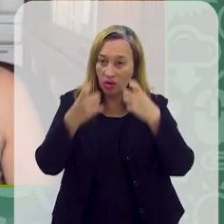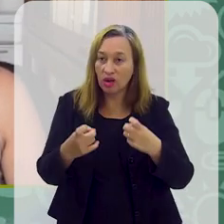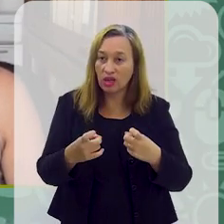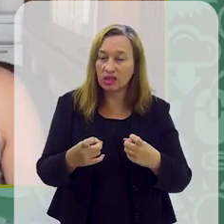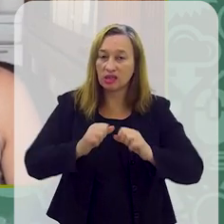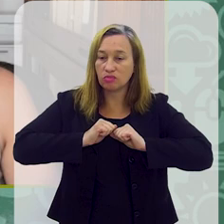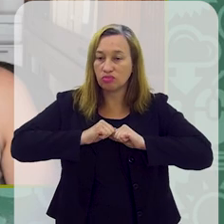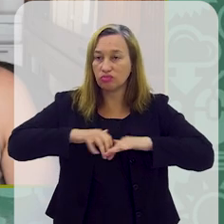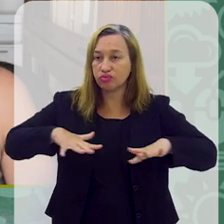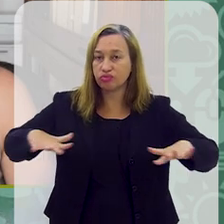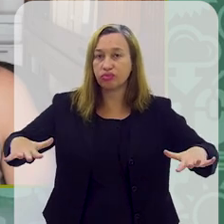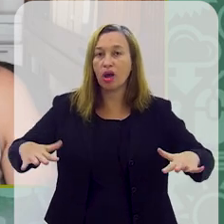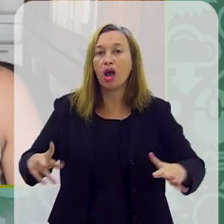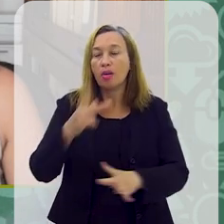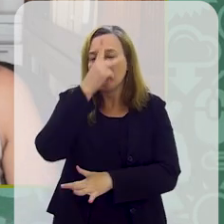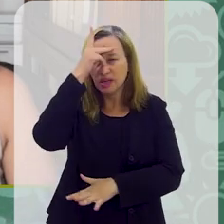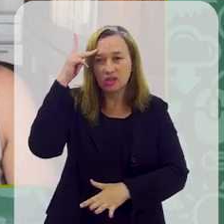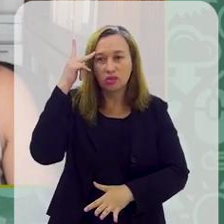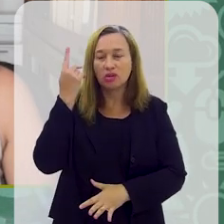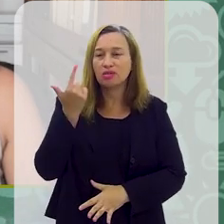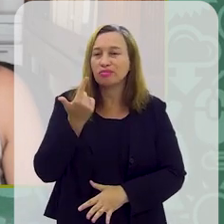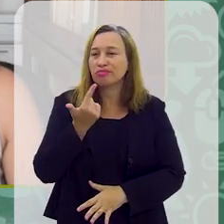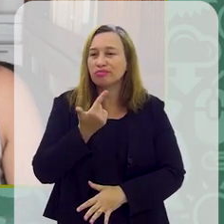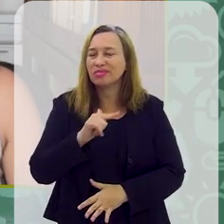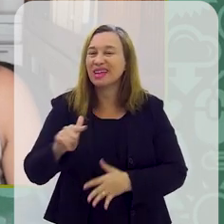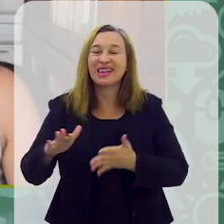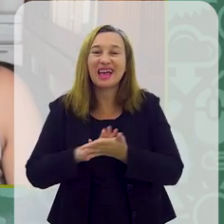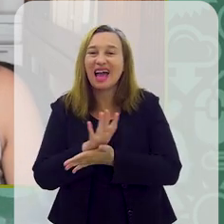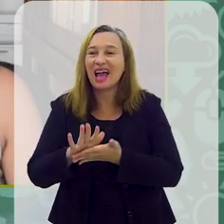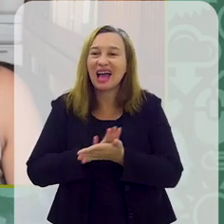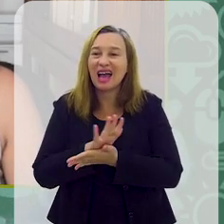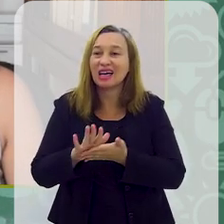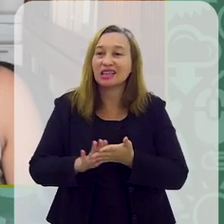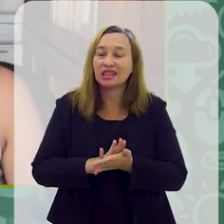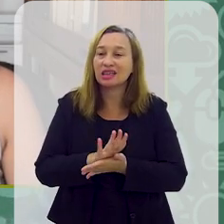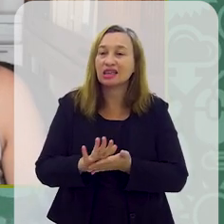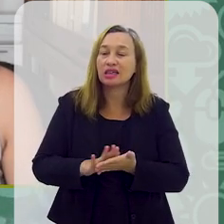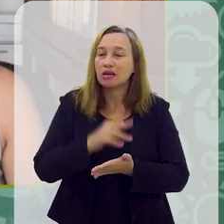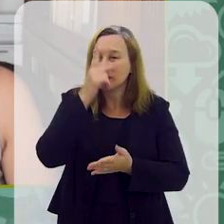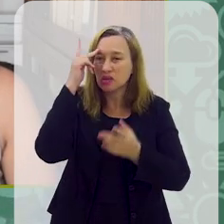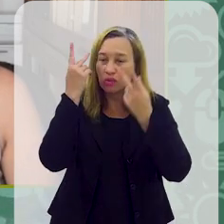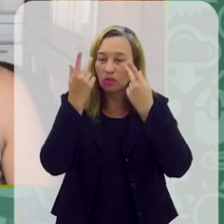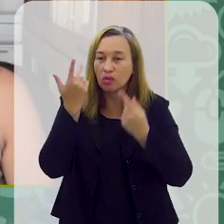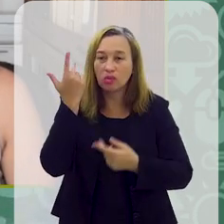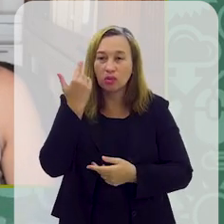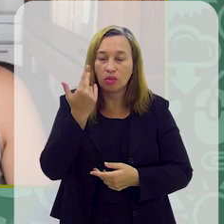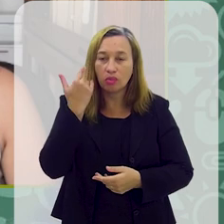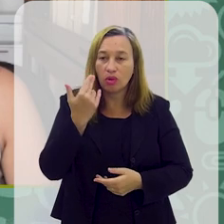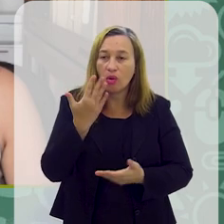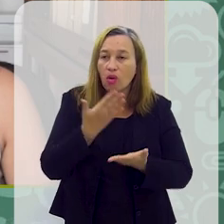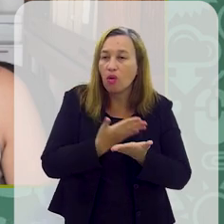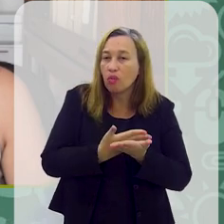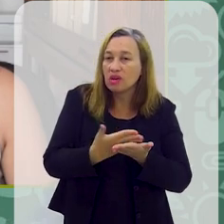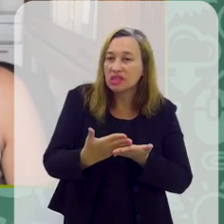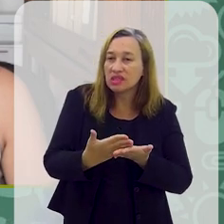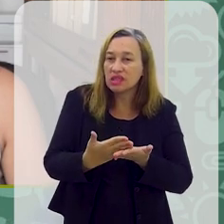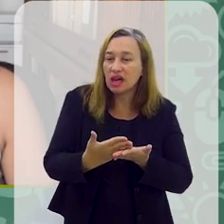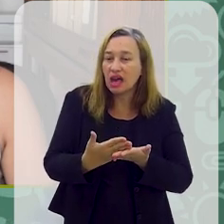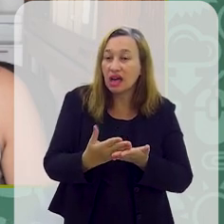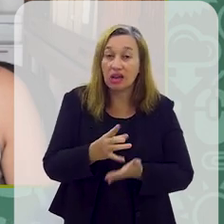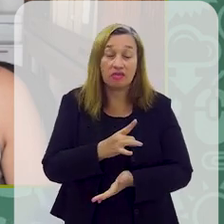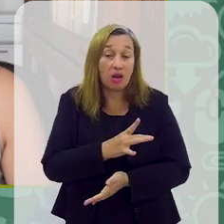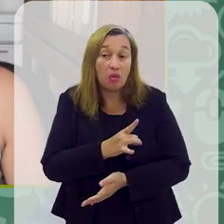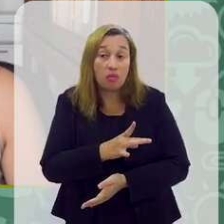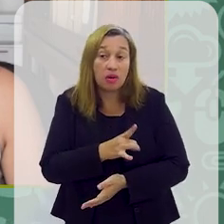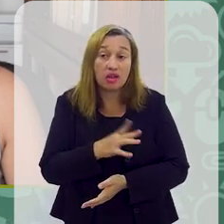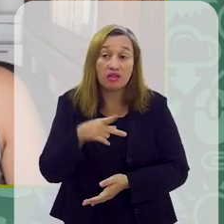voga Chamou e eles atenção. só falavam disso. Então, pessoas que não têm nada a ver, pessoas comuns, começaram a receber. Quando